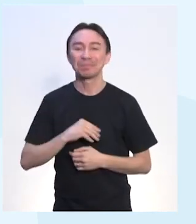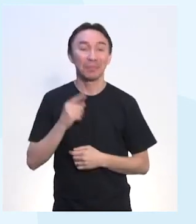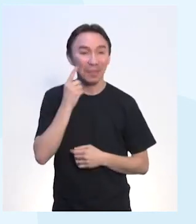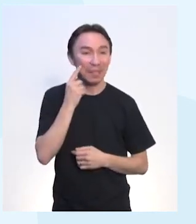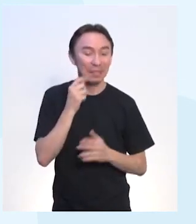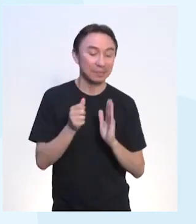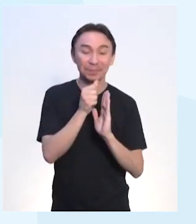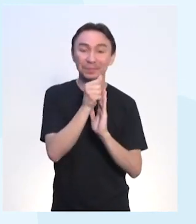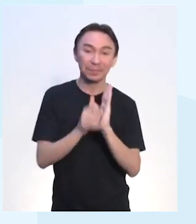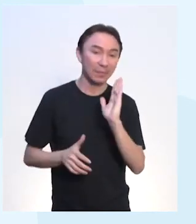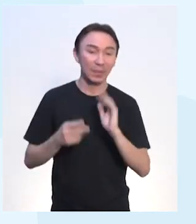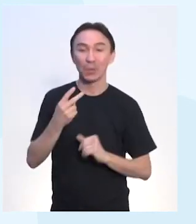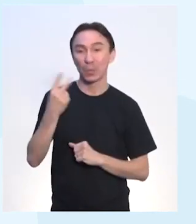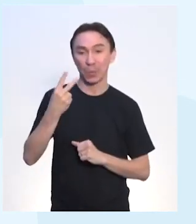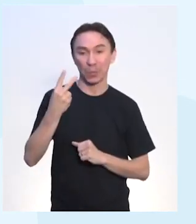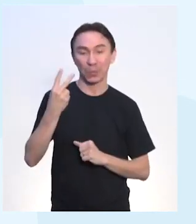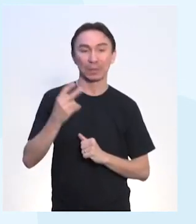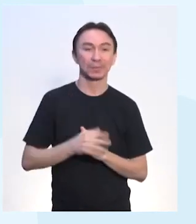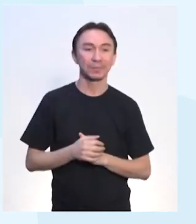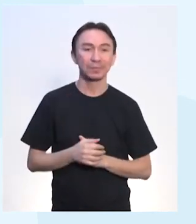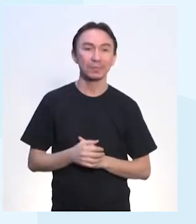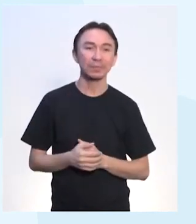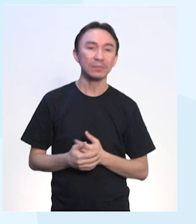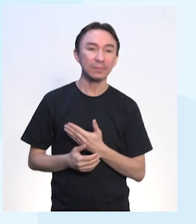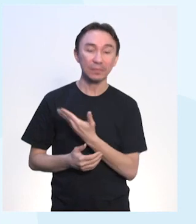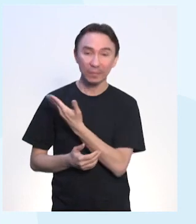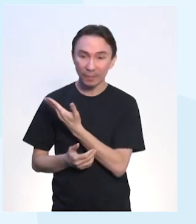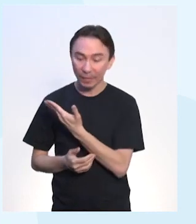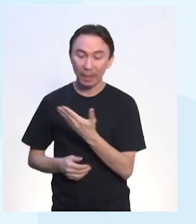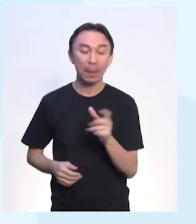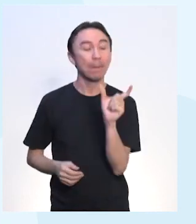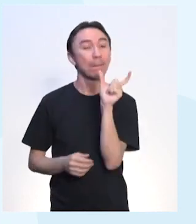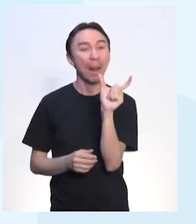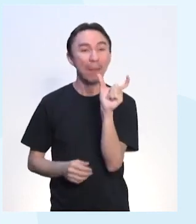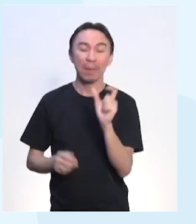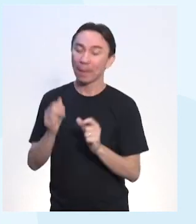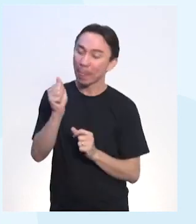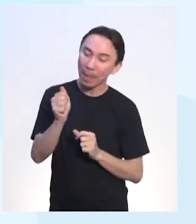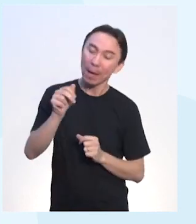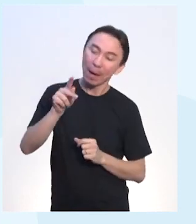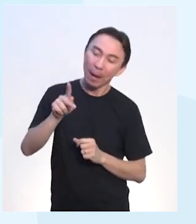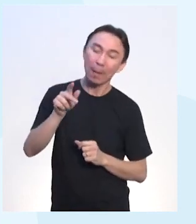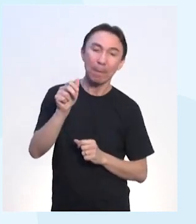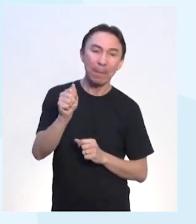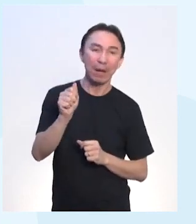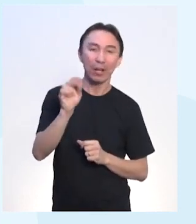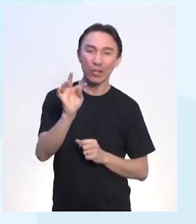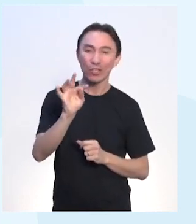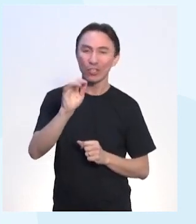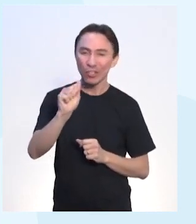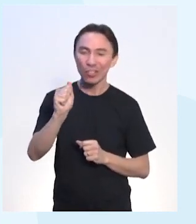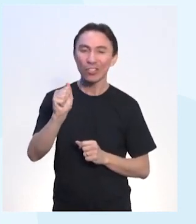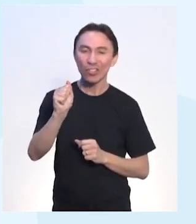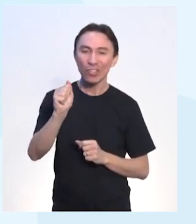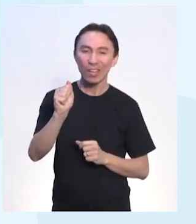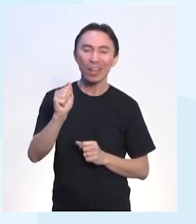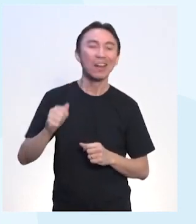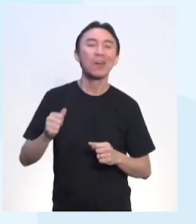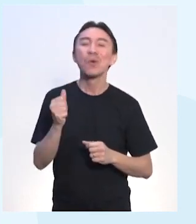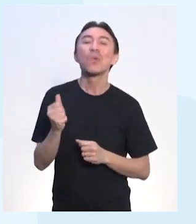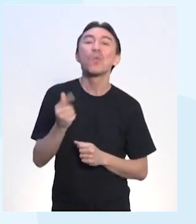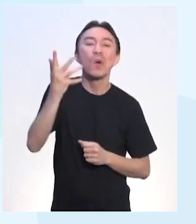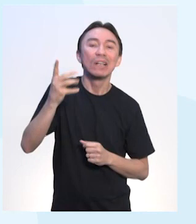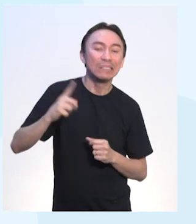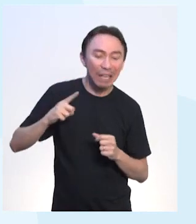Atividade 2. Quantos anagramas podem ser formados com as letras da palavra a seguir?